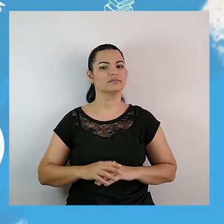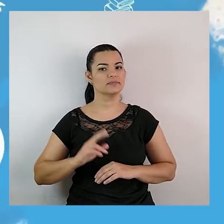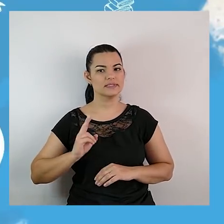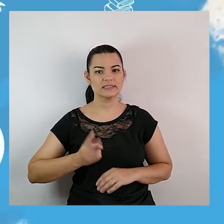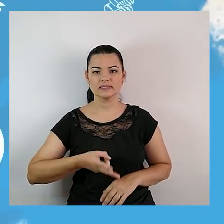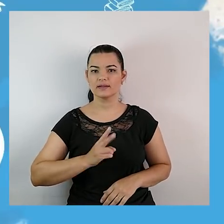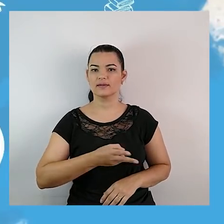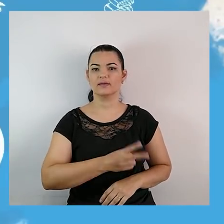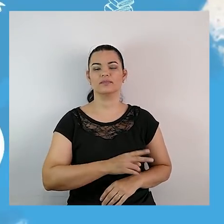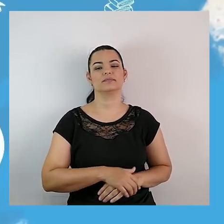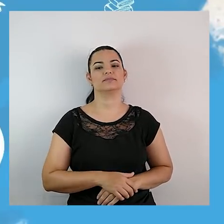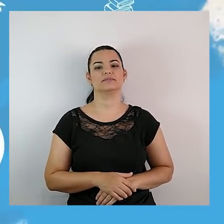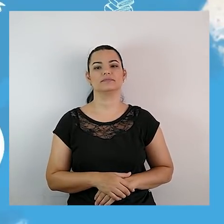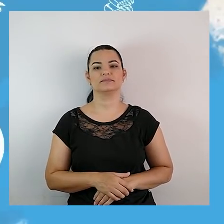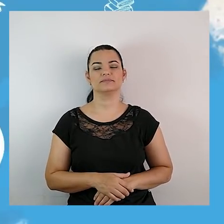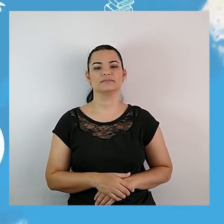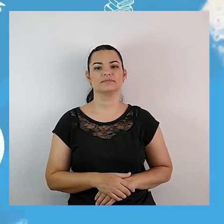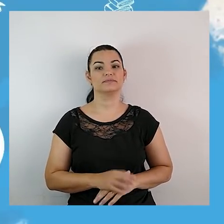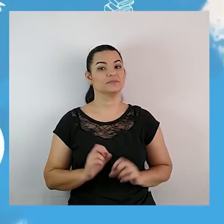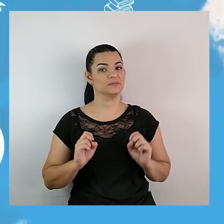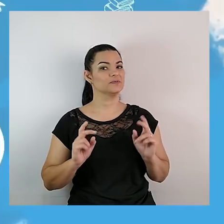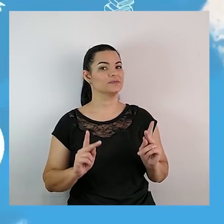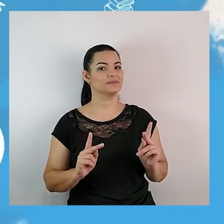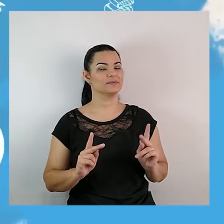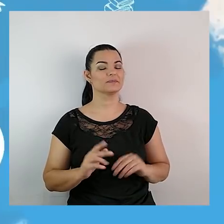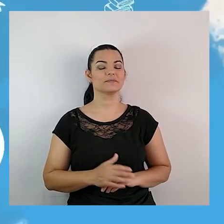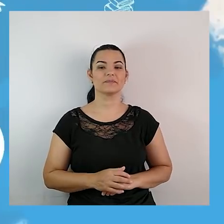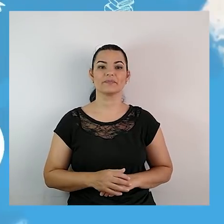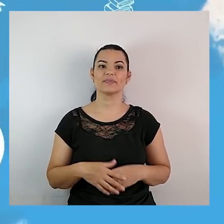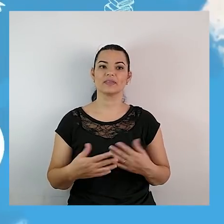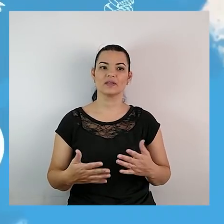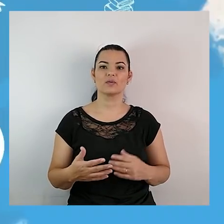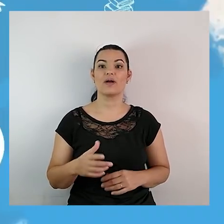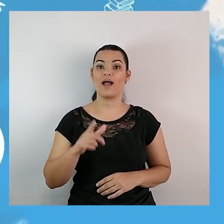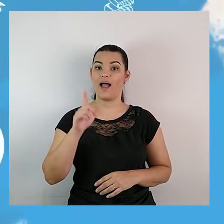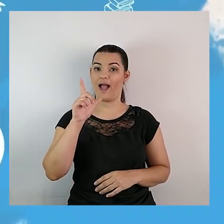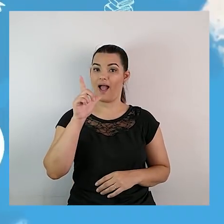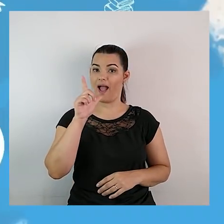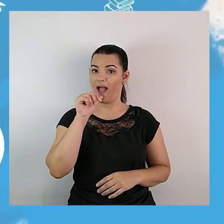parada, não é isso? Então, a gente tira aqui